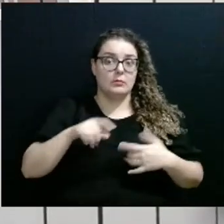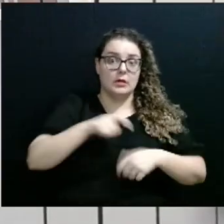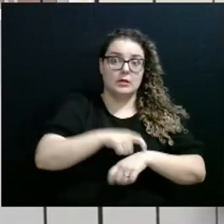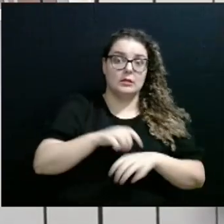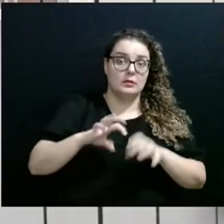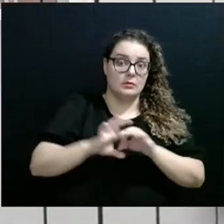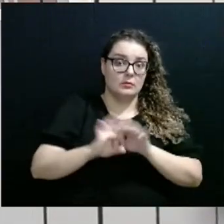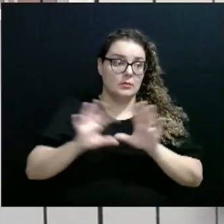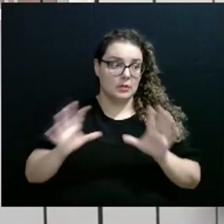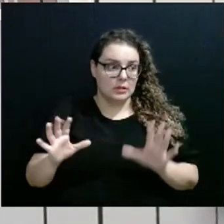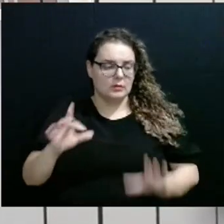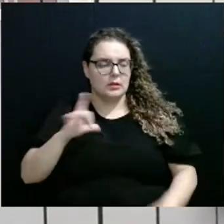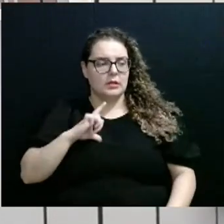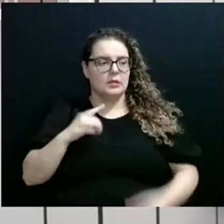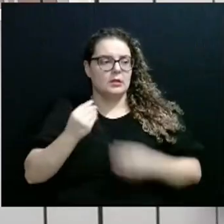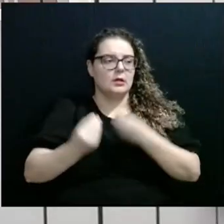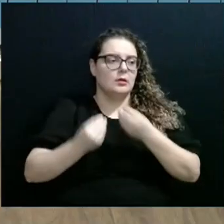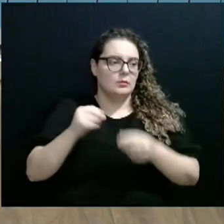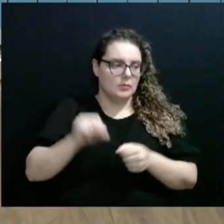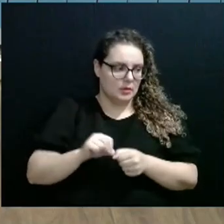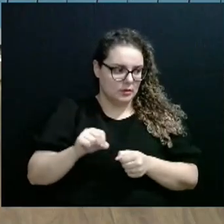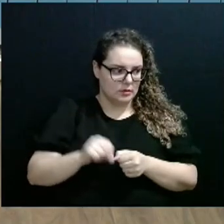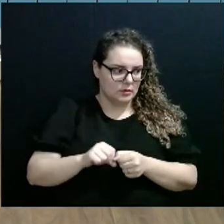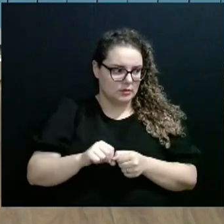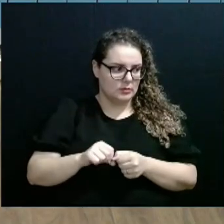como realizar essas garantias?